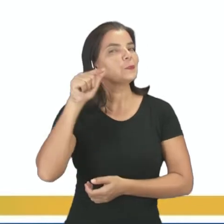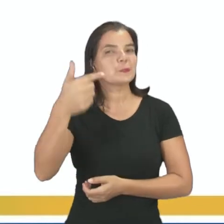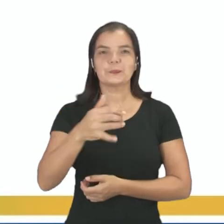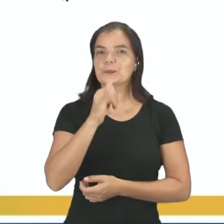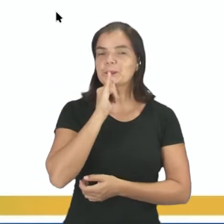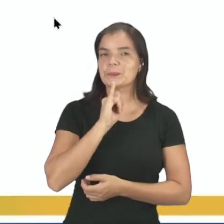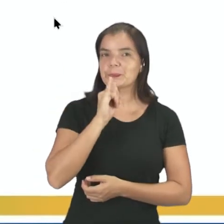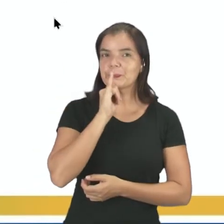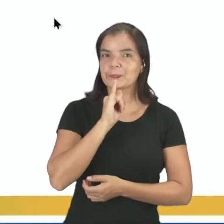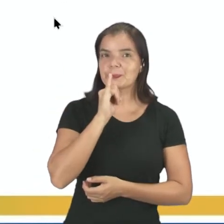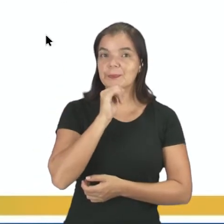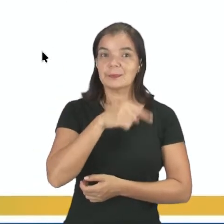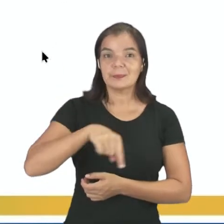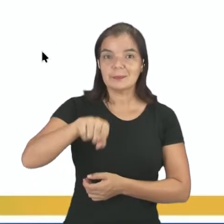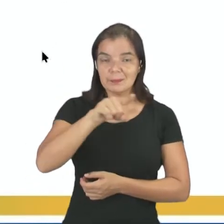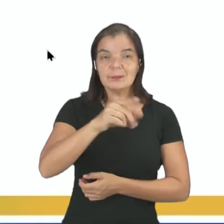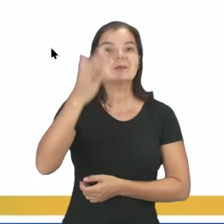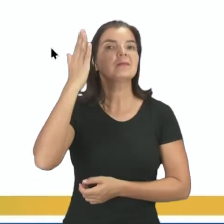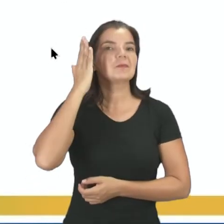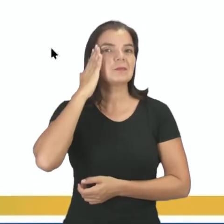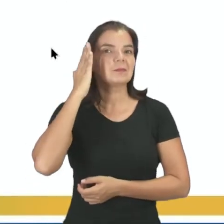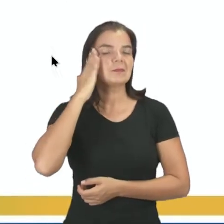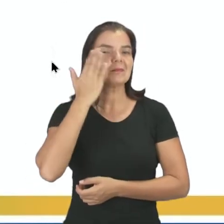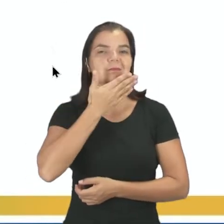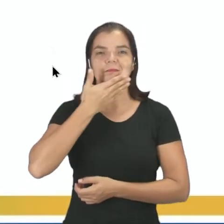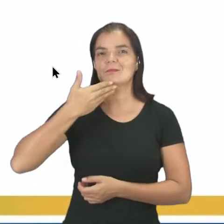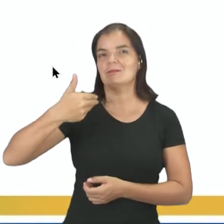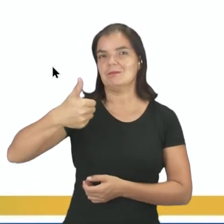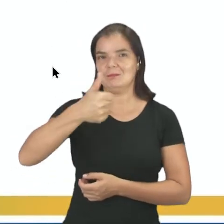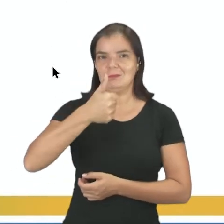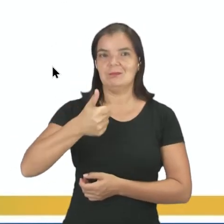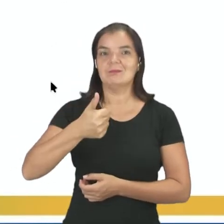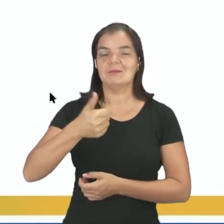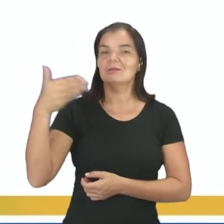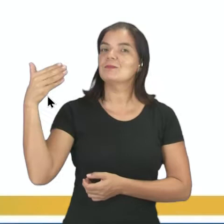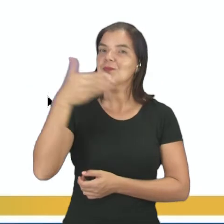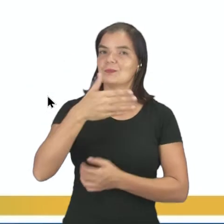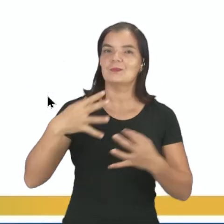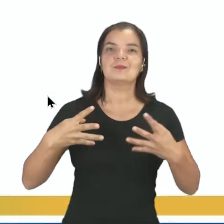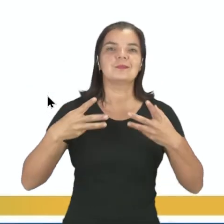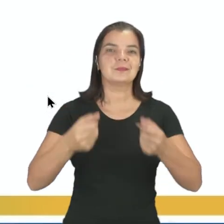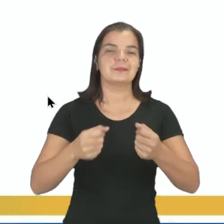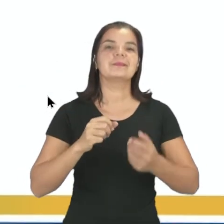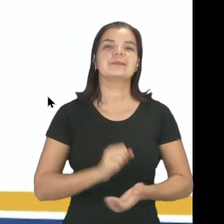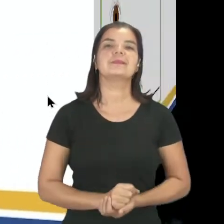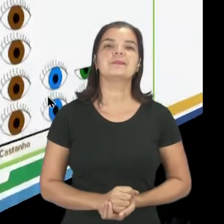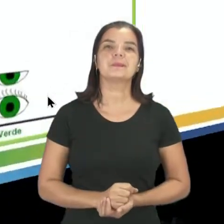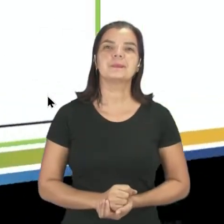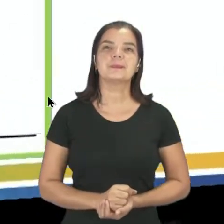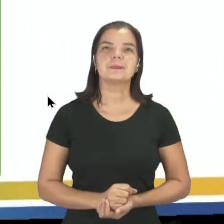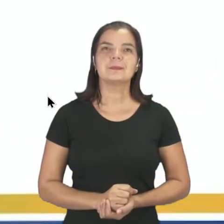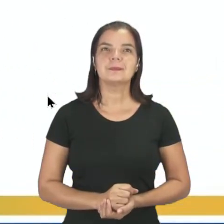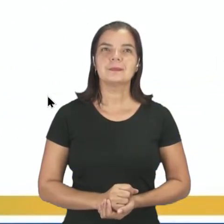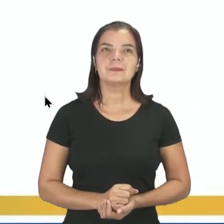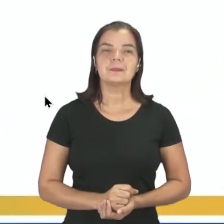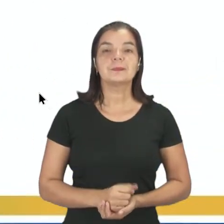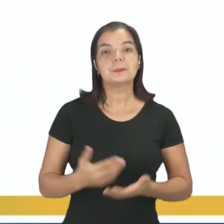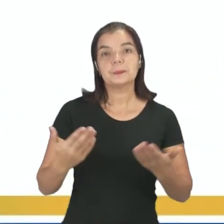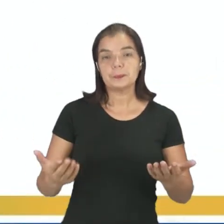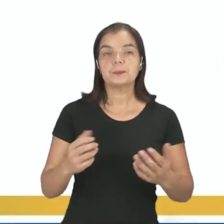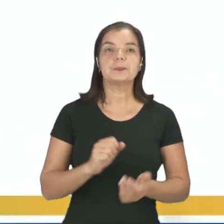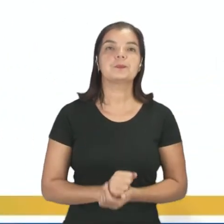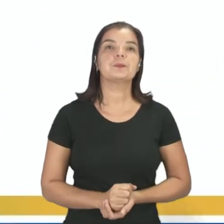outros exemplos para que você compreenda até melhor essa ideia de frequência absoluta.